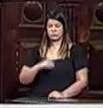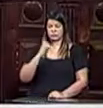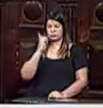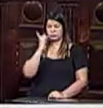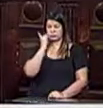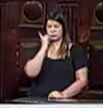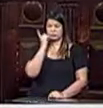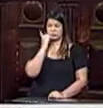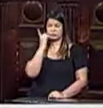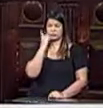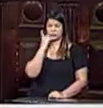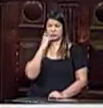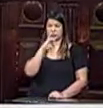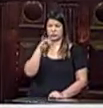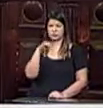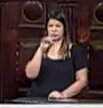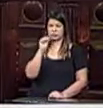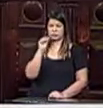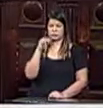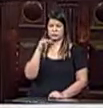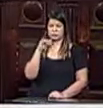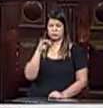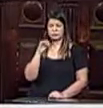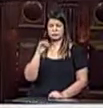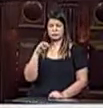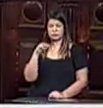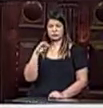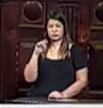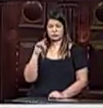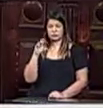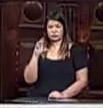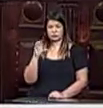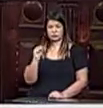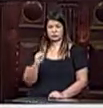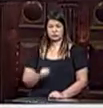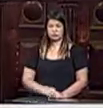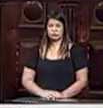deputado Jânio Mendes,